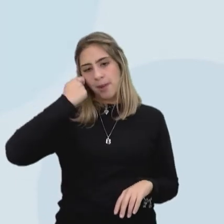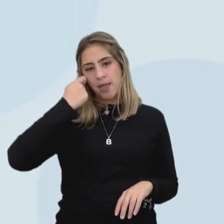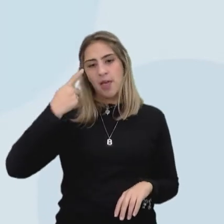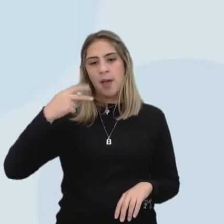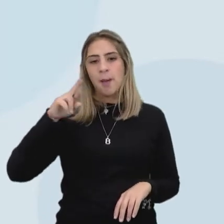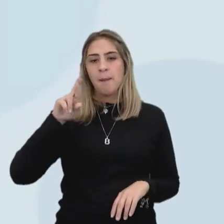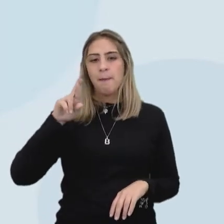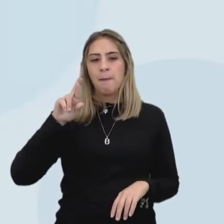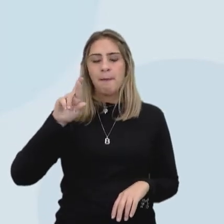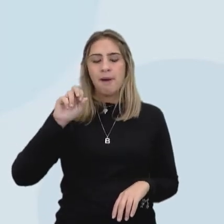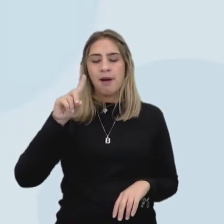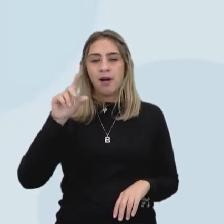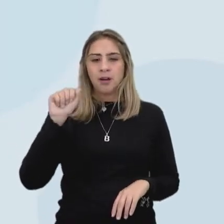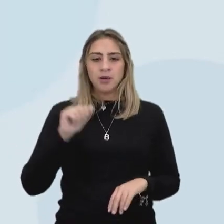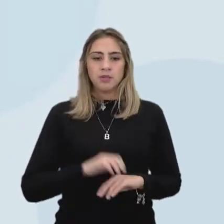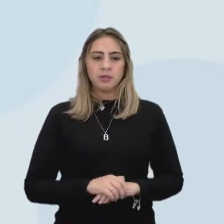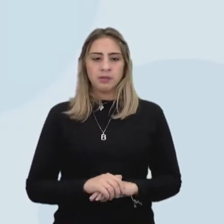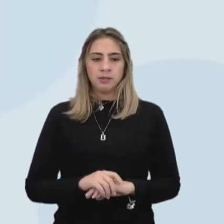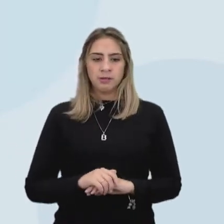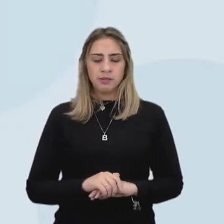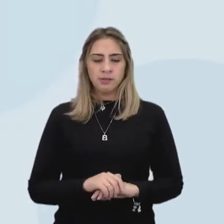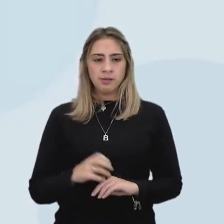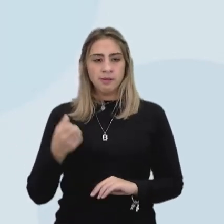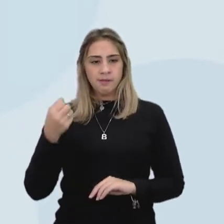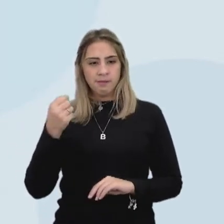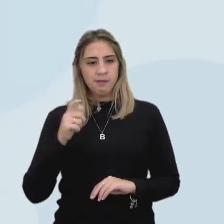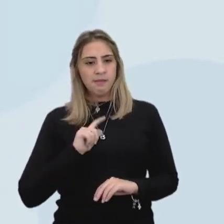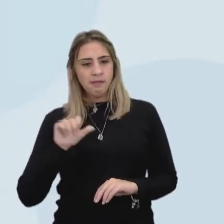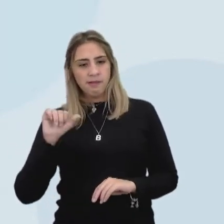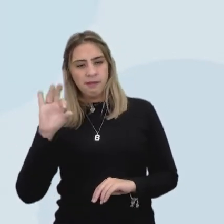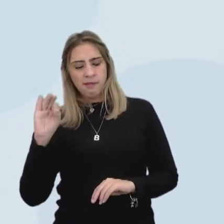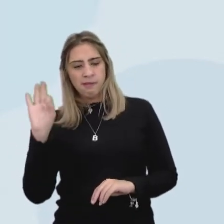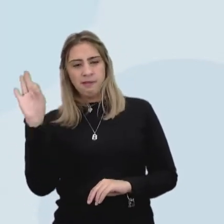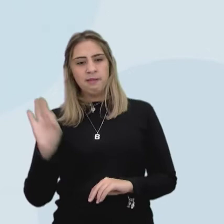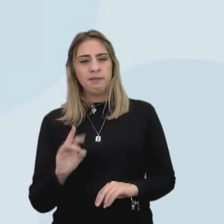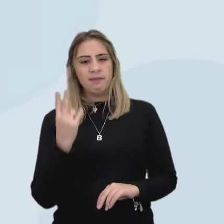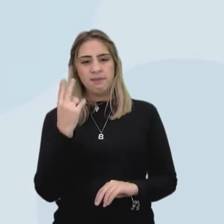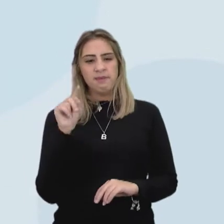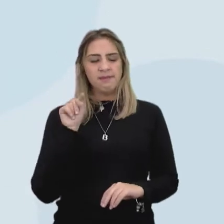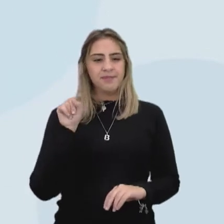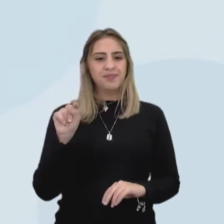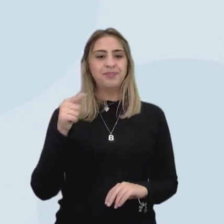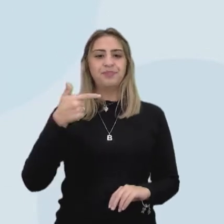parda. Na branca nós temos 90 moedinhas, o que equivale a R$